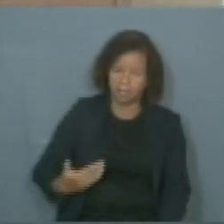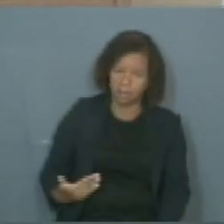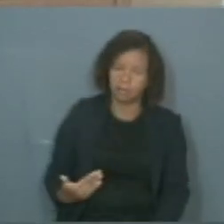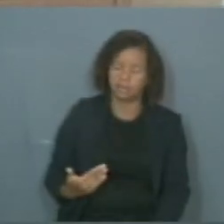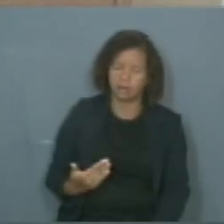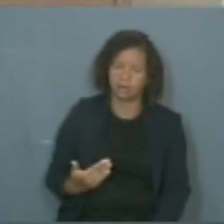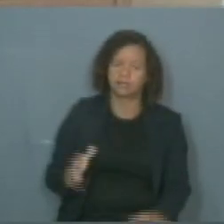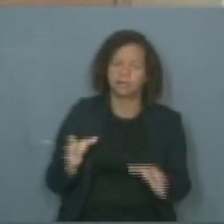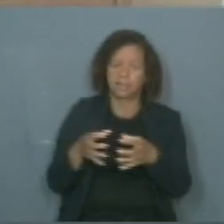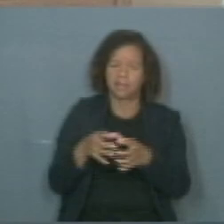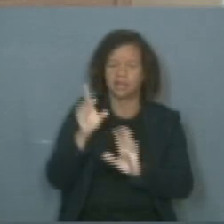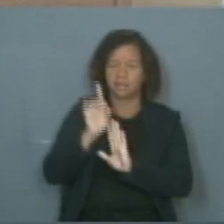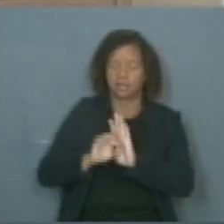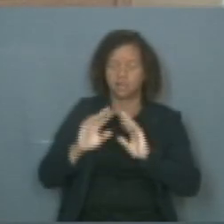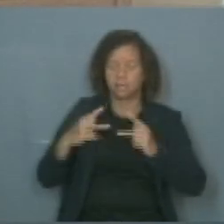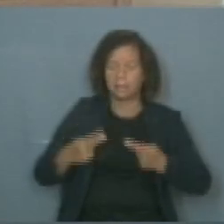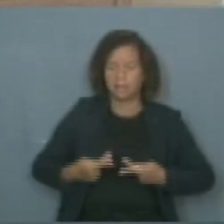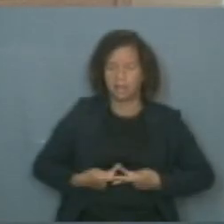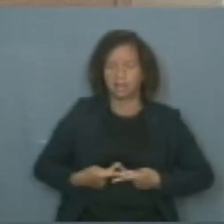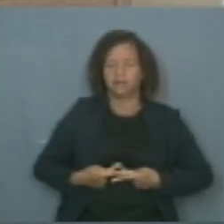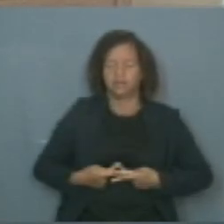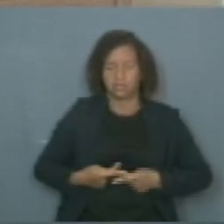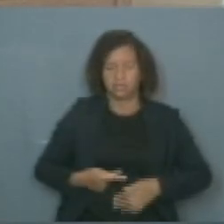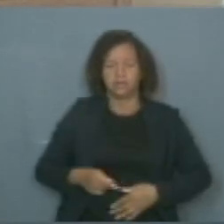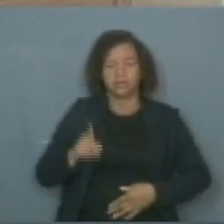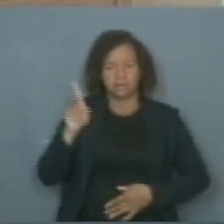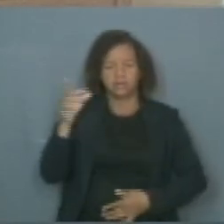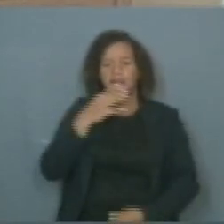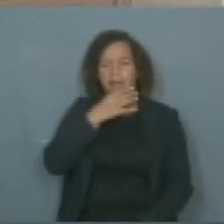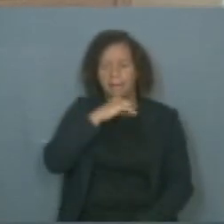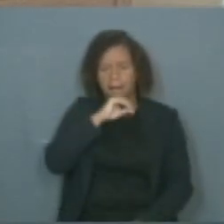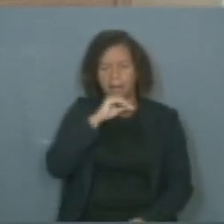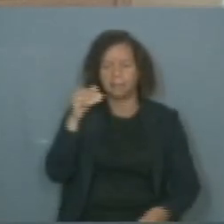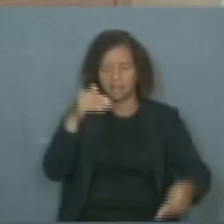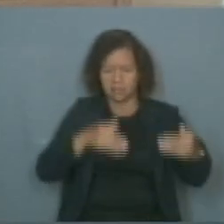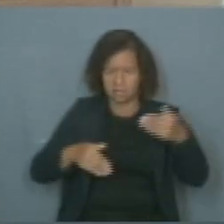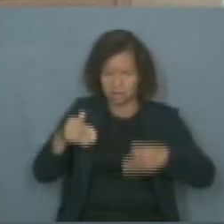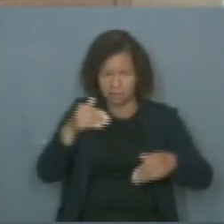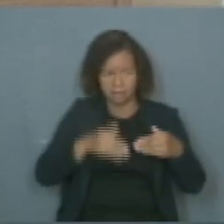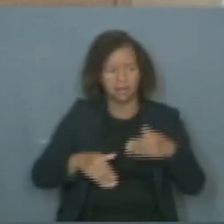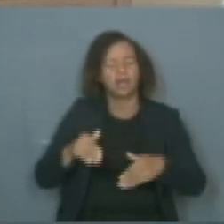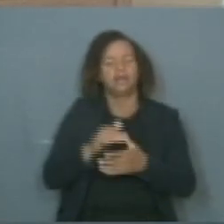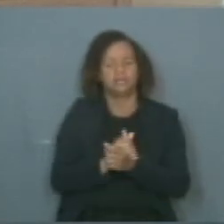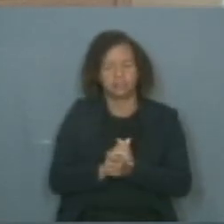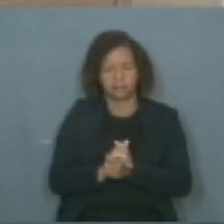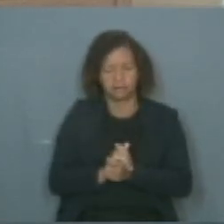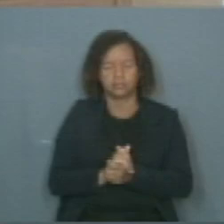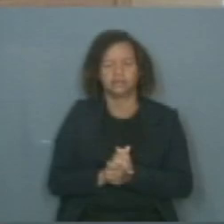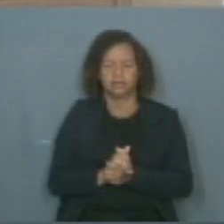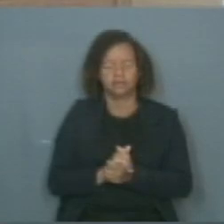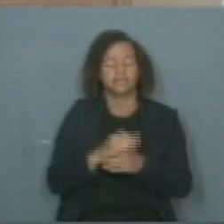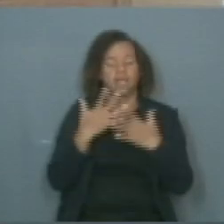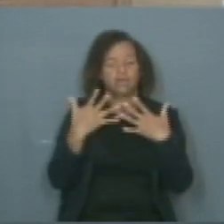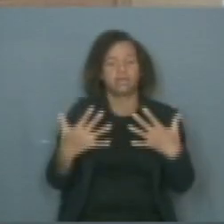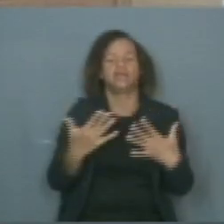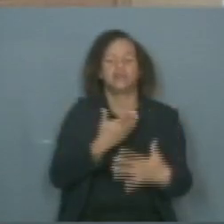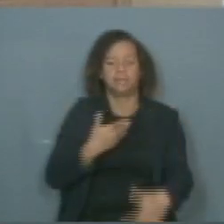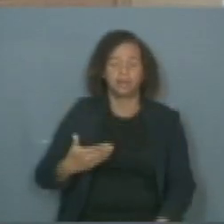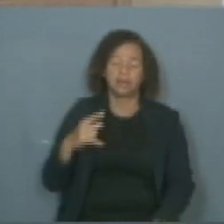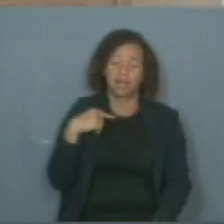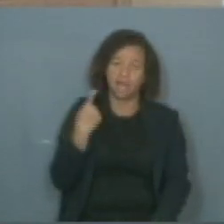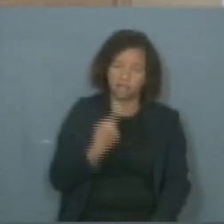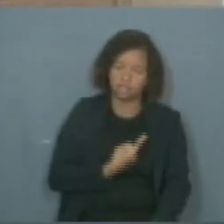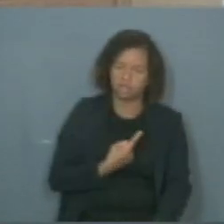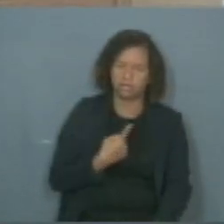puxada pela Comissão de Direitos Humanos, e inclusive seu pai participava também dessa audiência pública, e a